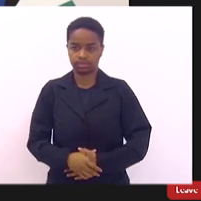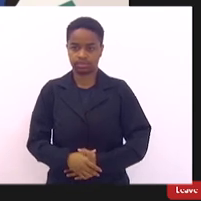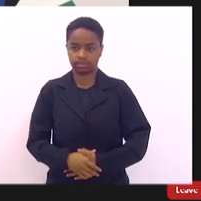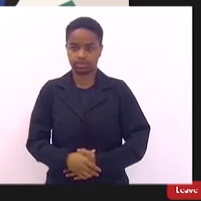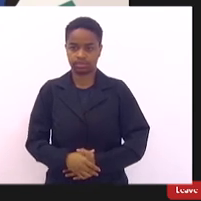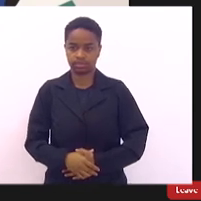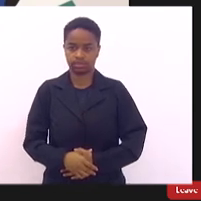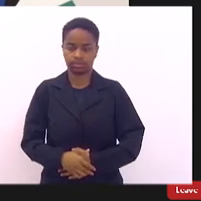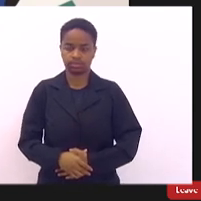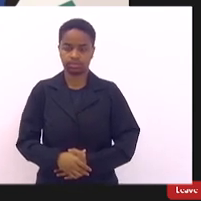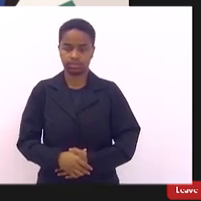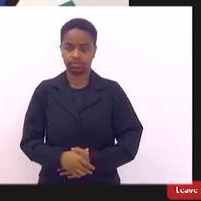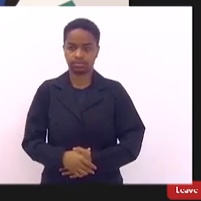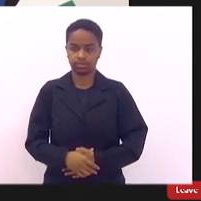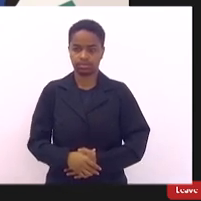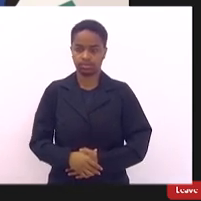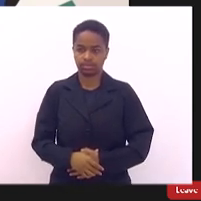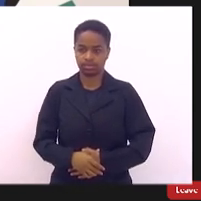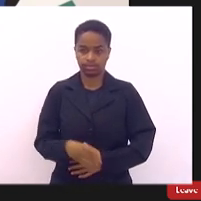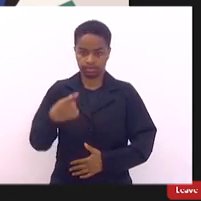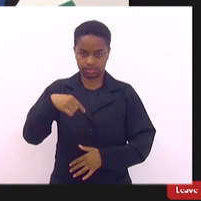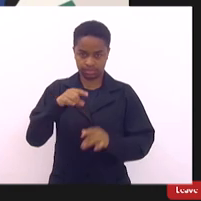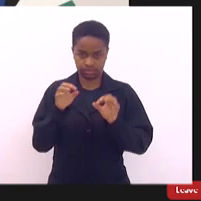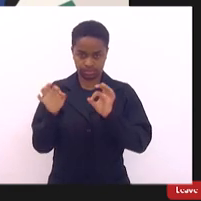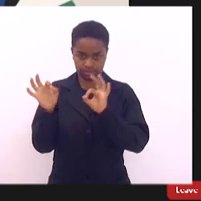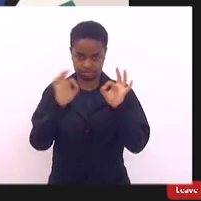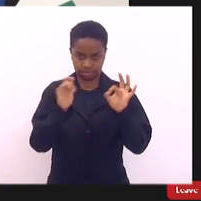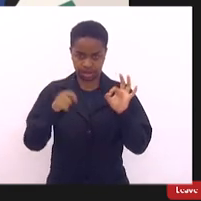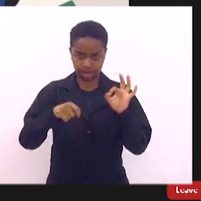Os senhores veem minha tela? Sim.